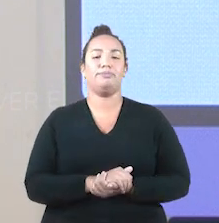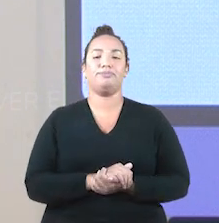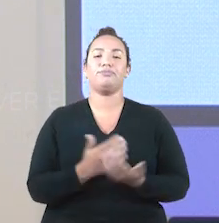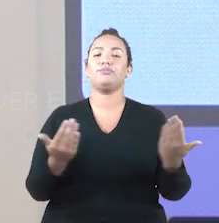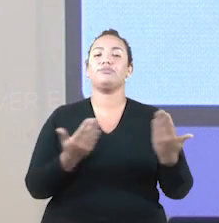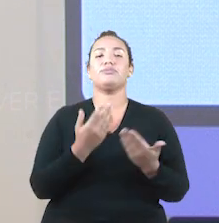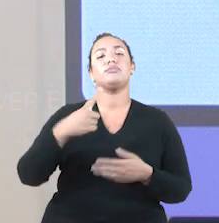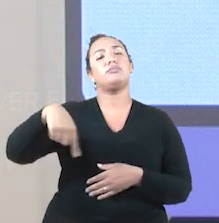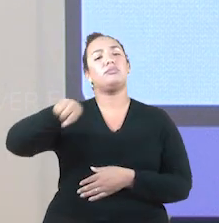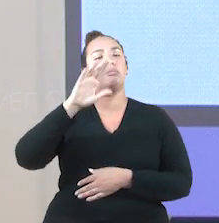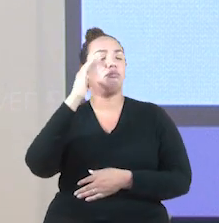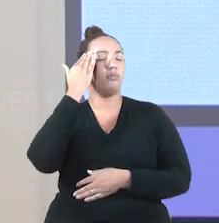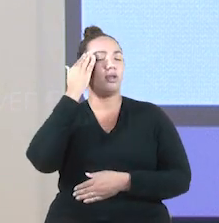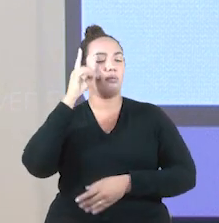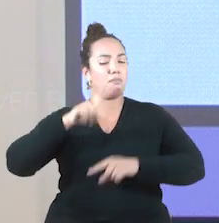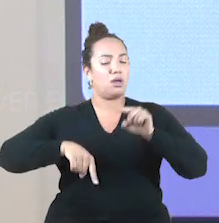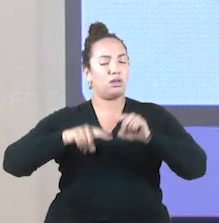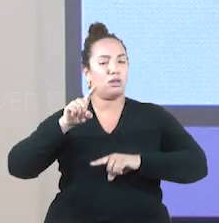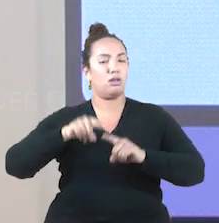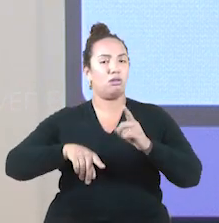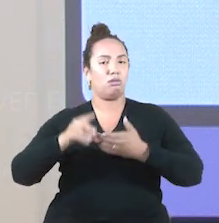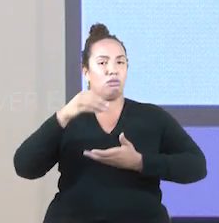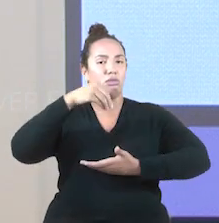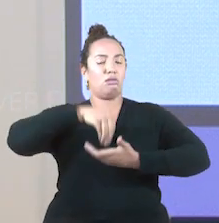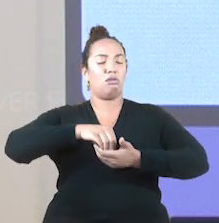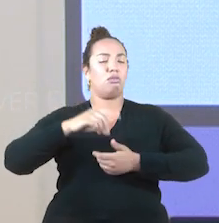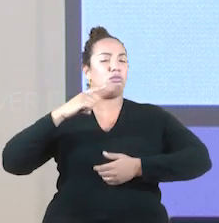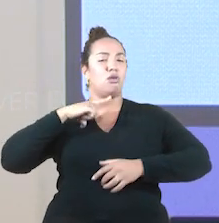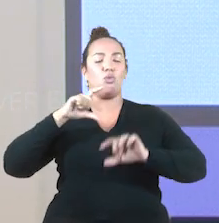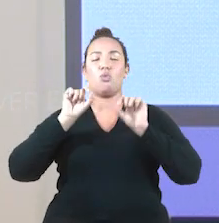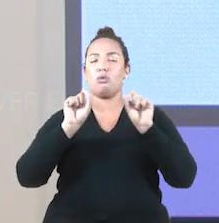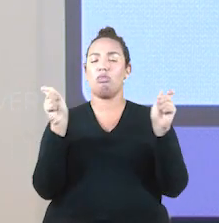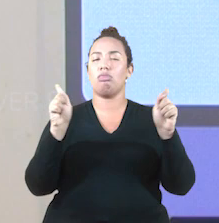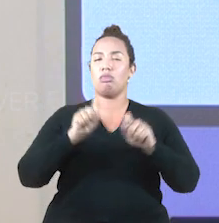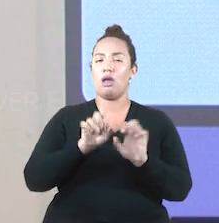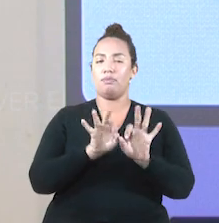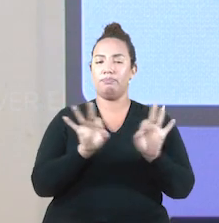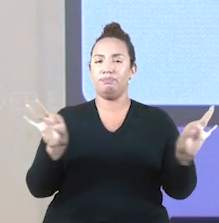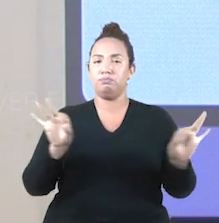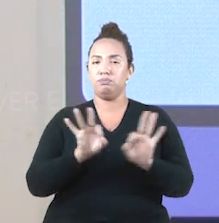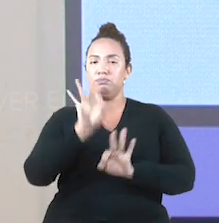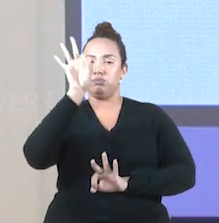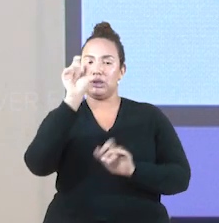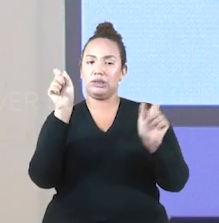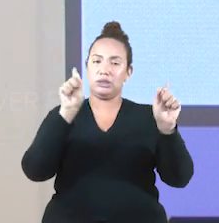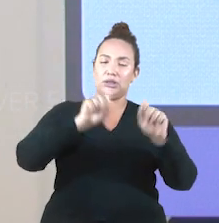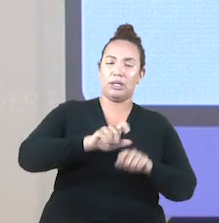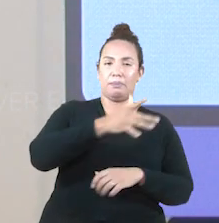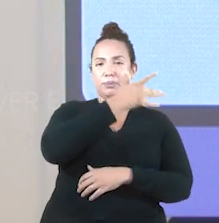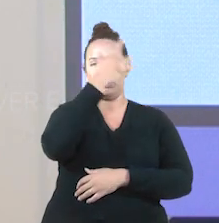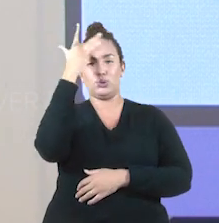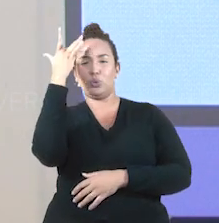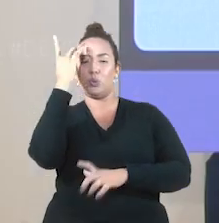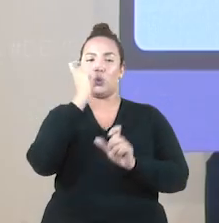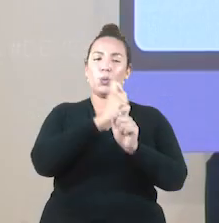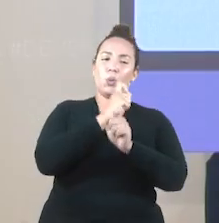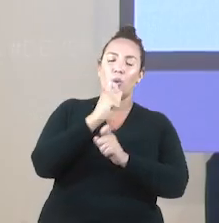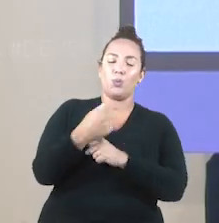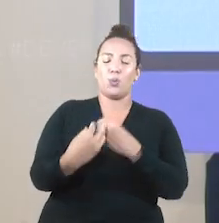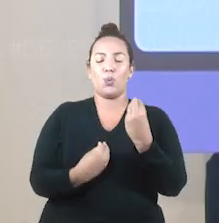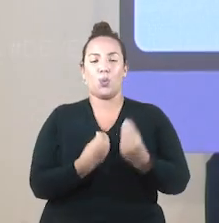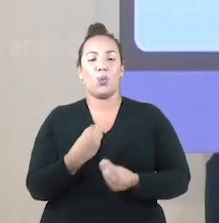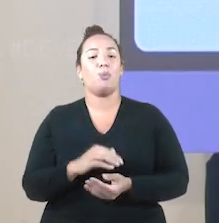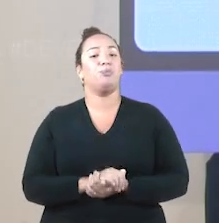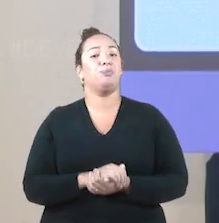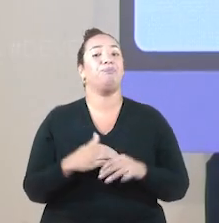entender o que existe nesses instrumentos que conseguimos medir o comprimento dos objetos, pessoas e construções. Quando